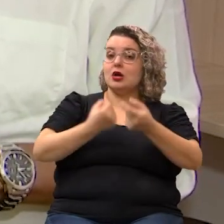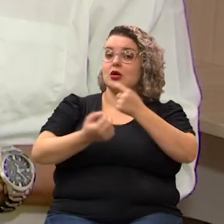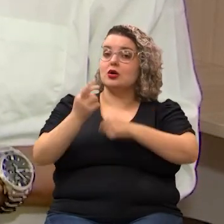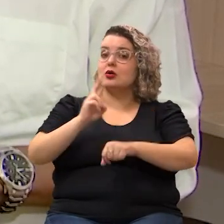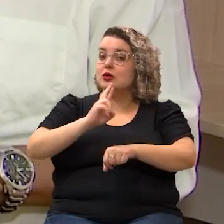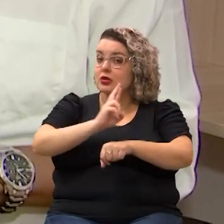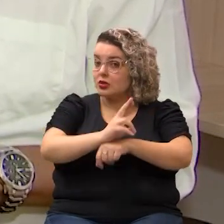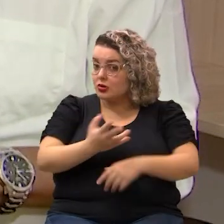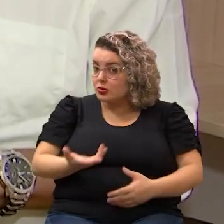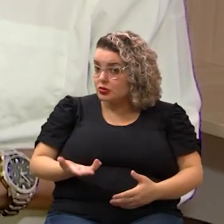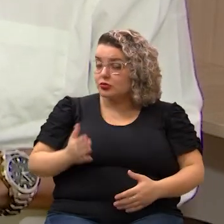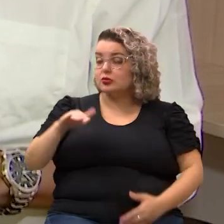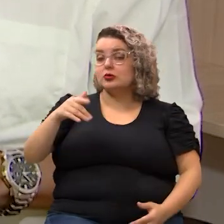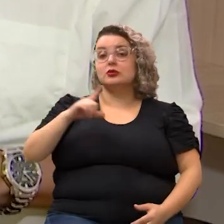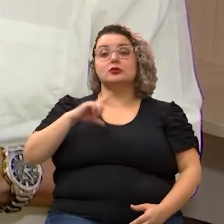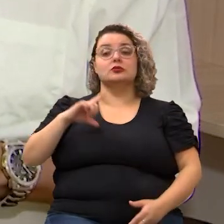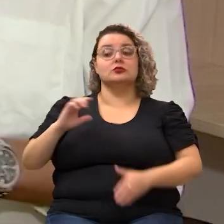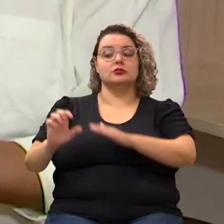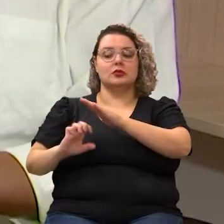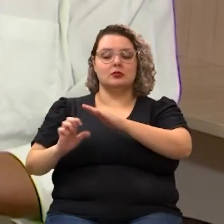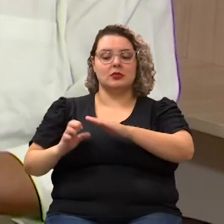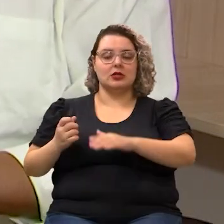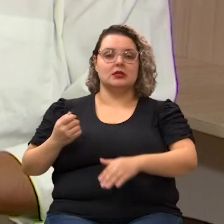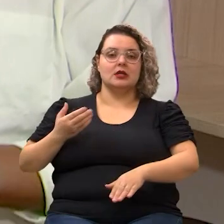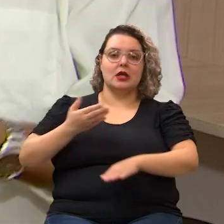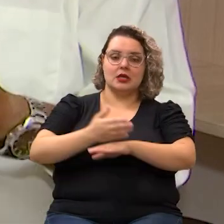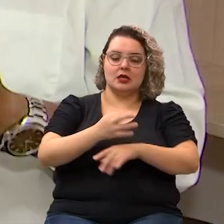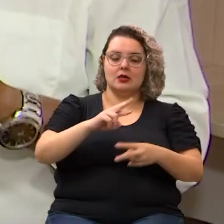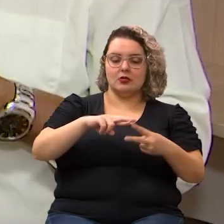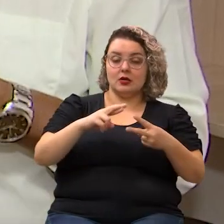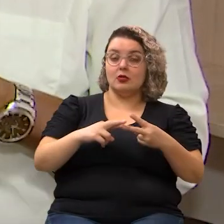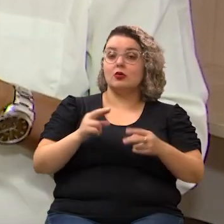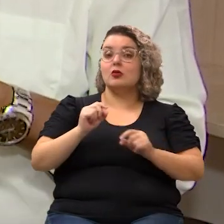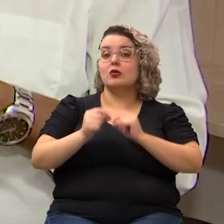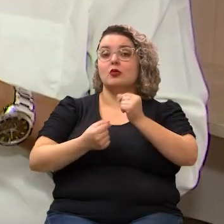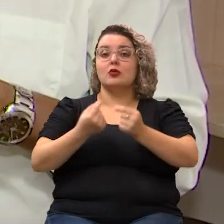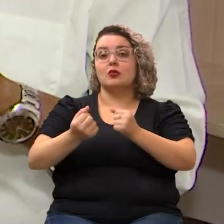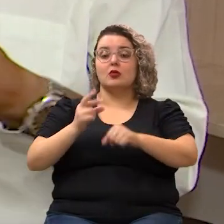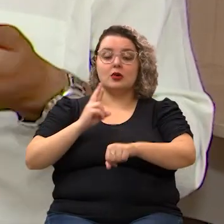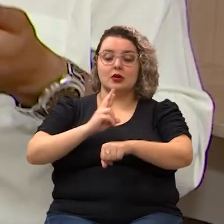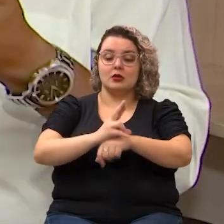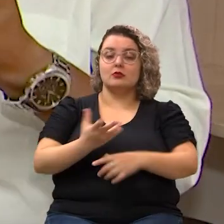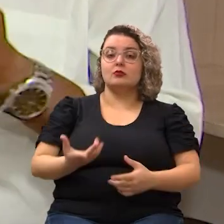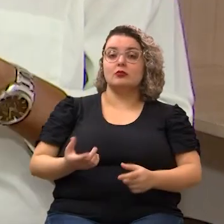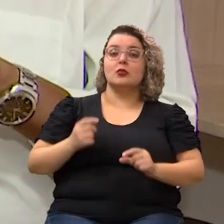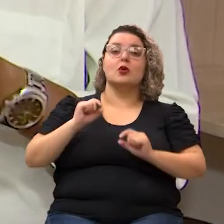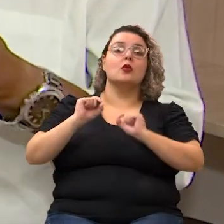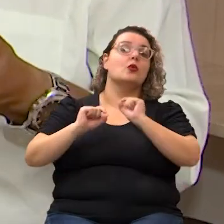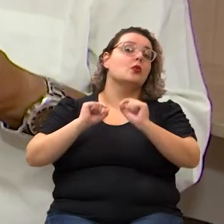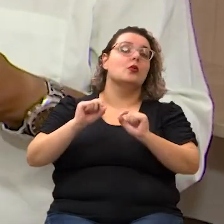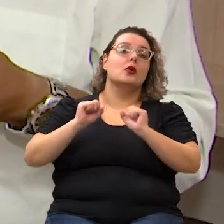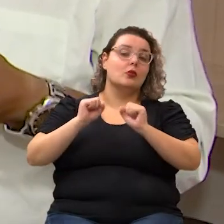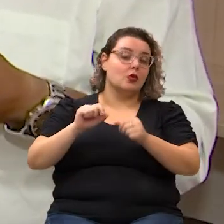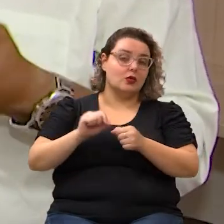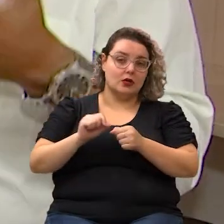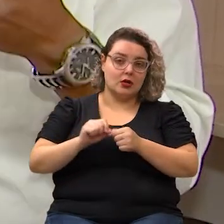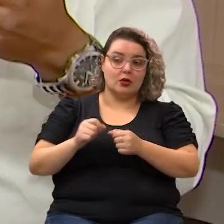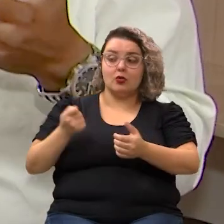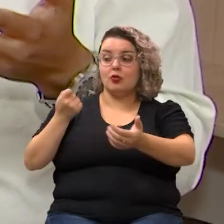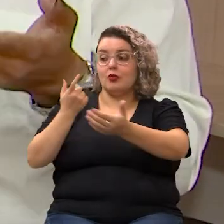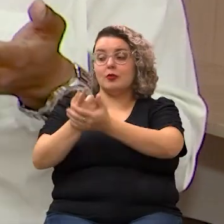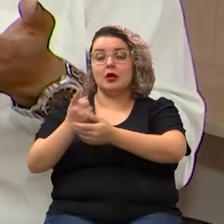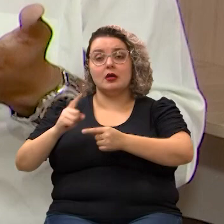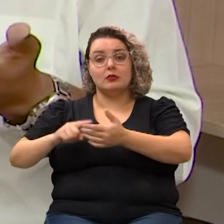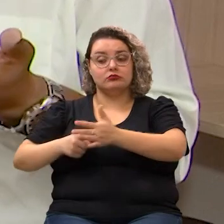Quando essas empresas têm acesso a recursos, o que elas podem fazer? Elas podem investir em maquinário, elas